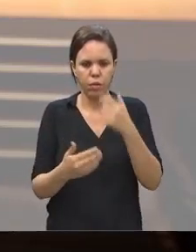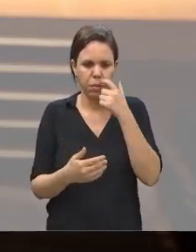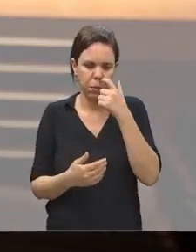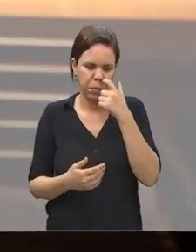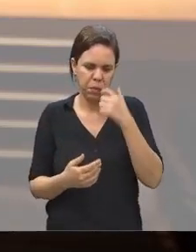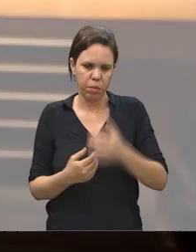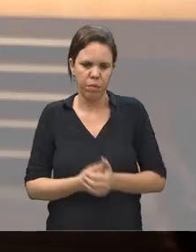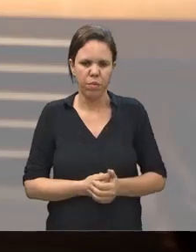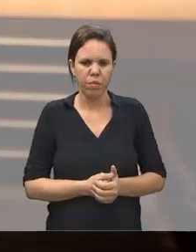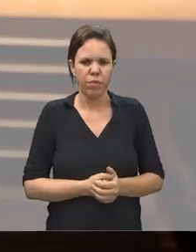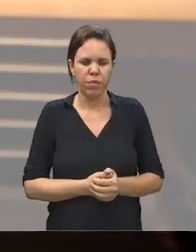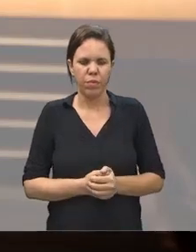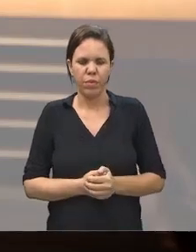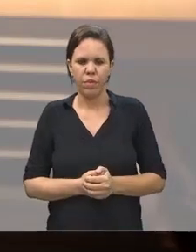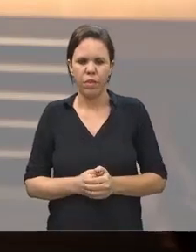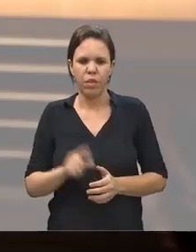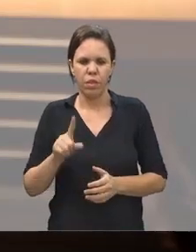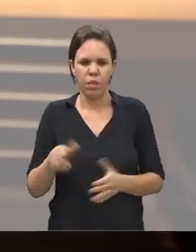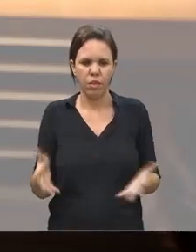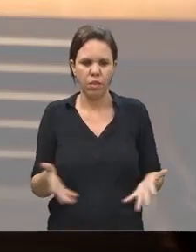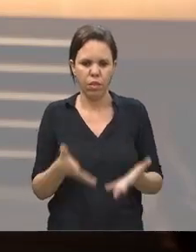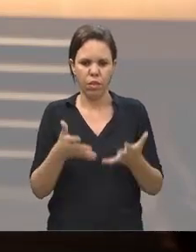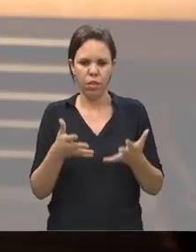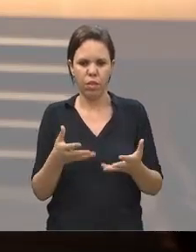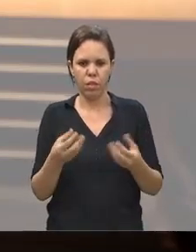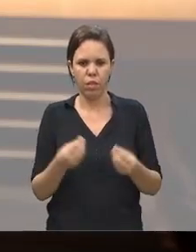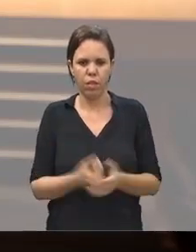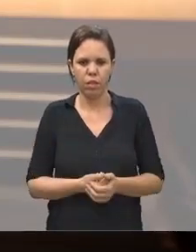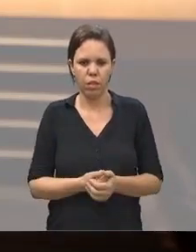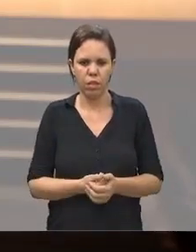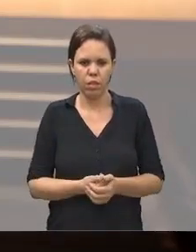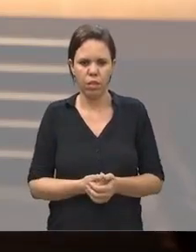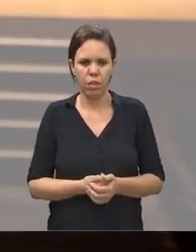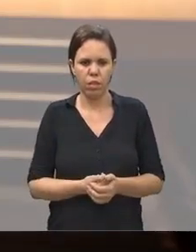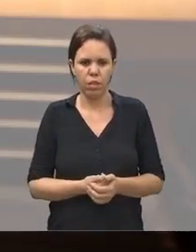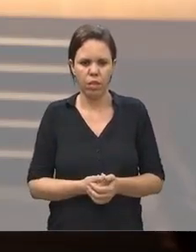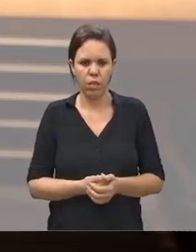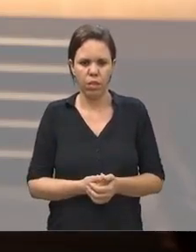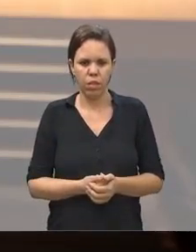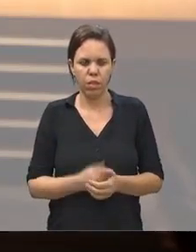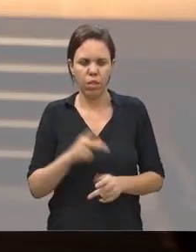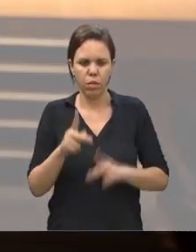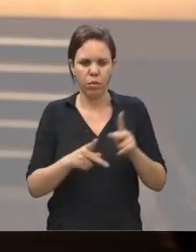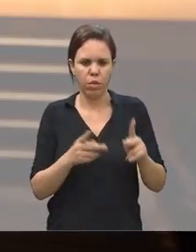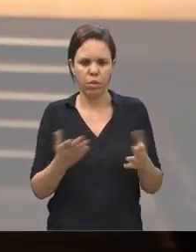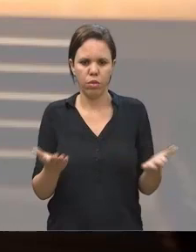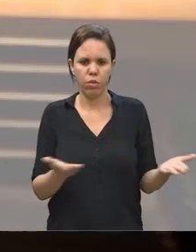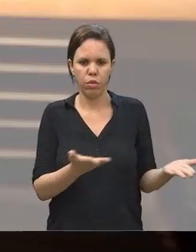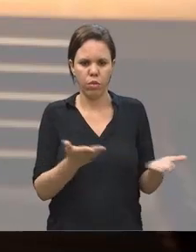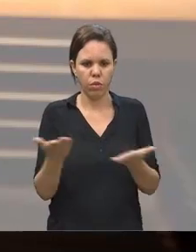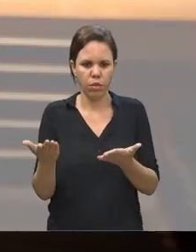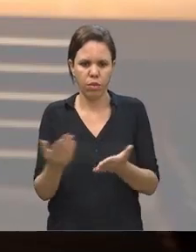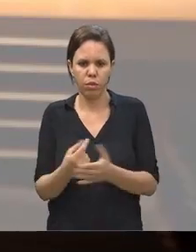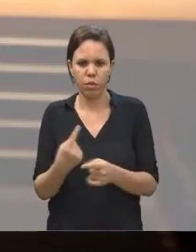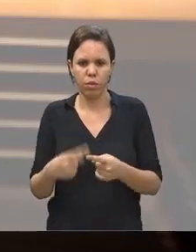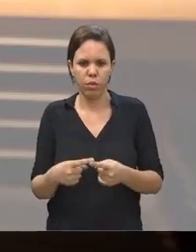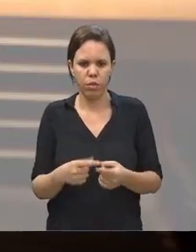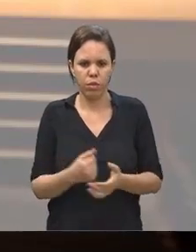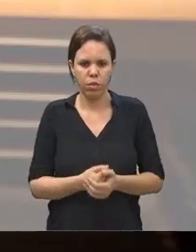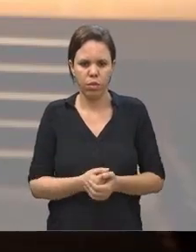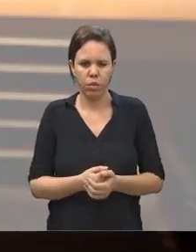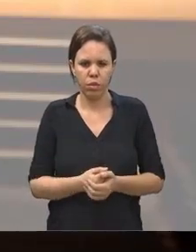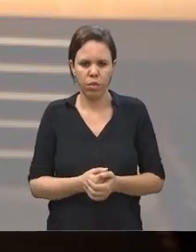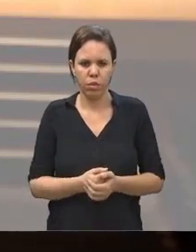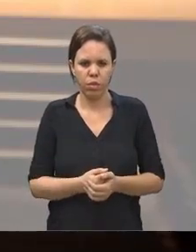obras. E isso vai muito assim, ao encontro do público, né? Porque